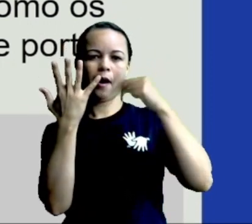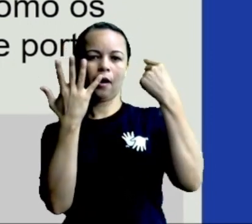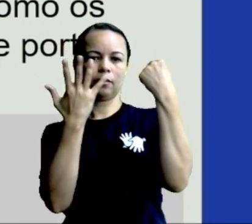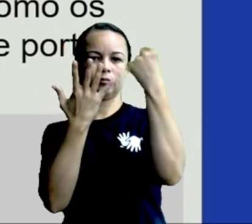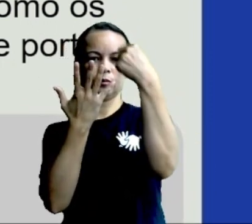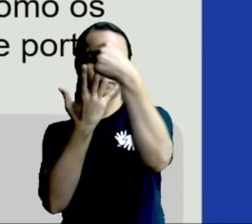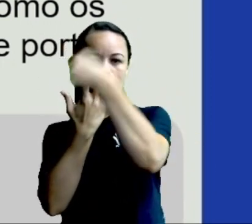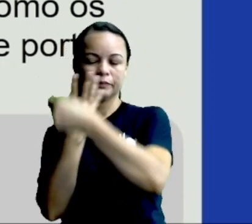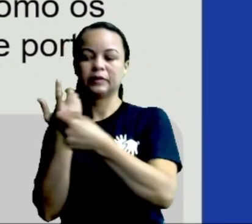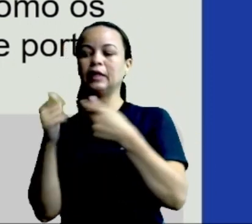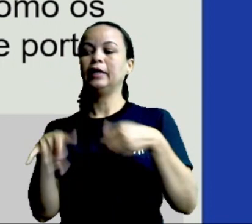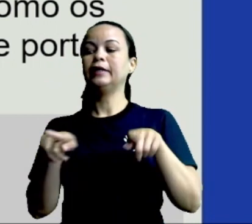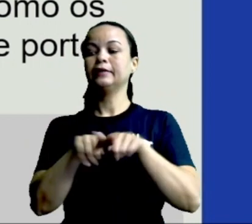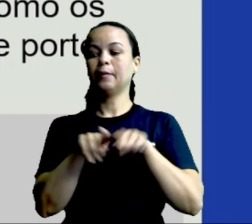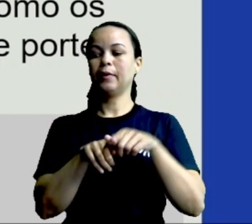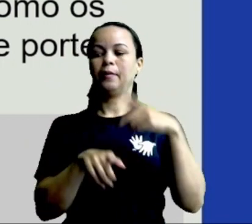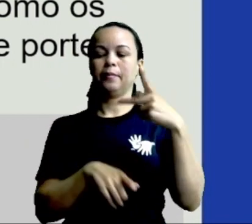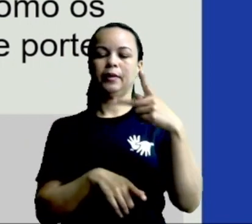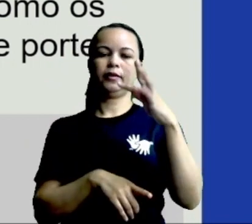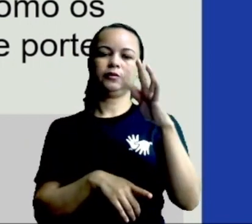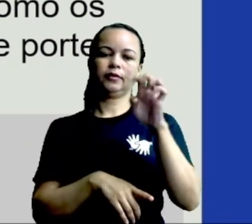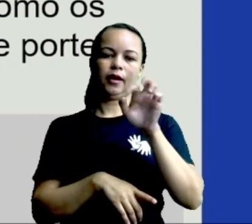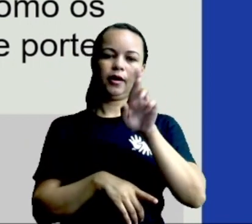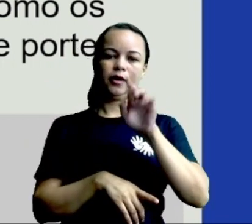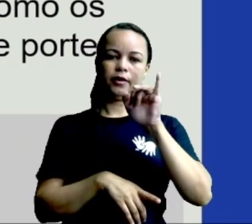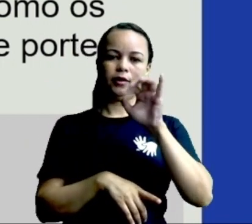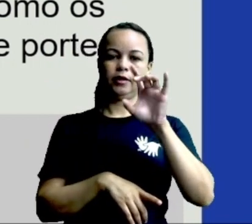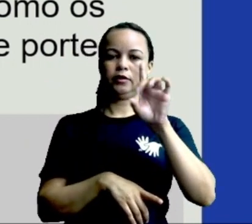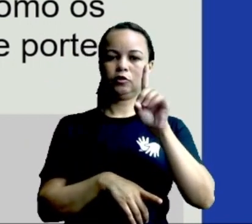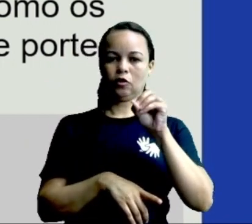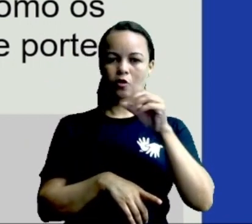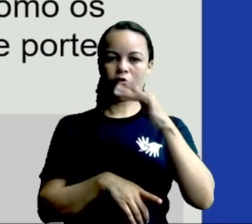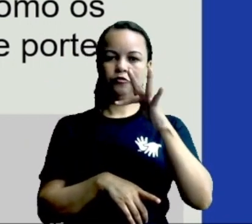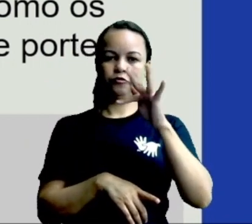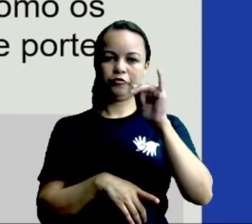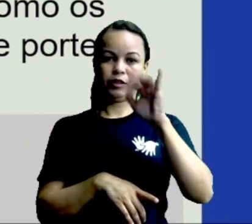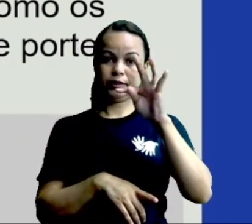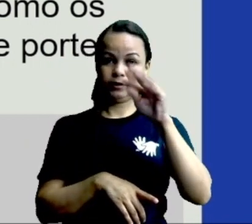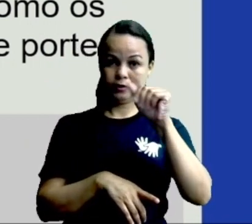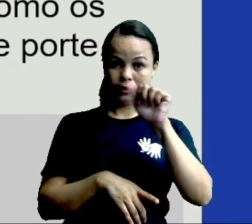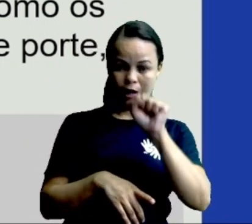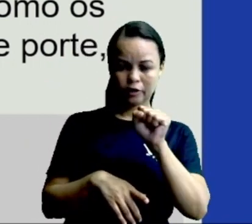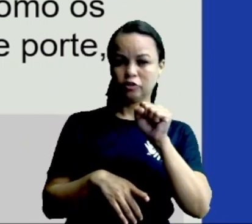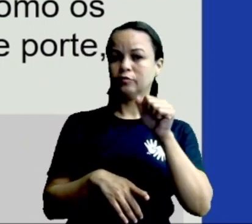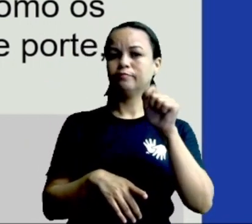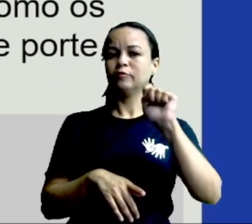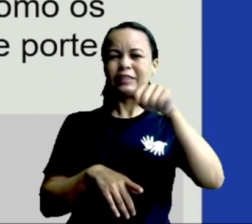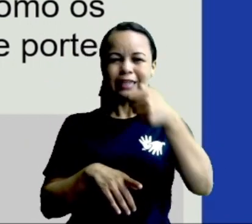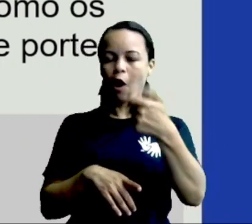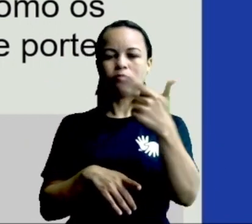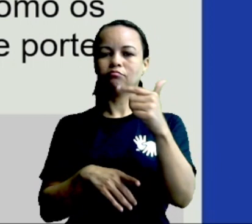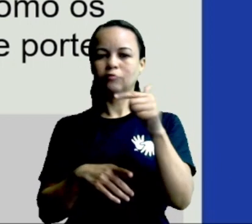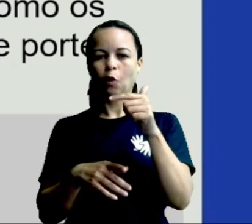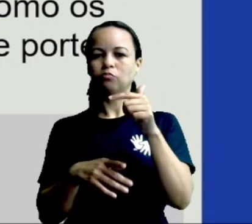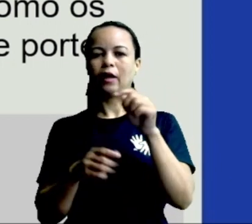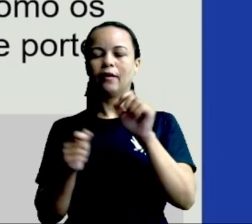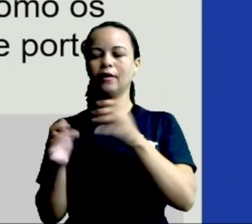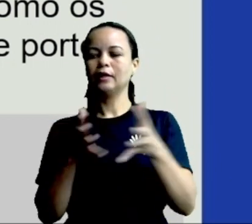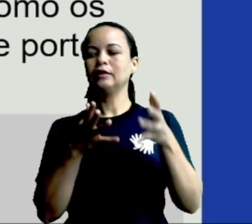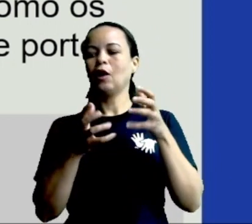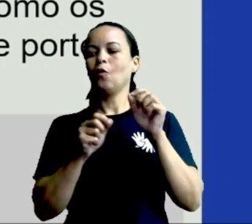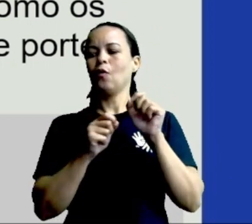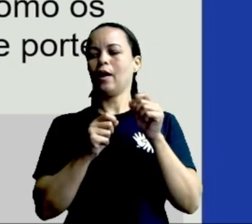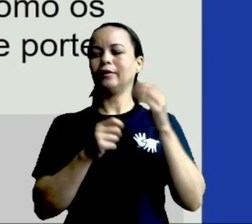pretende construir com você, que a gente pretende edificar com você? Compreender que as briófitas e as pteridófitas são plantas